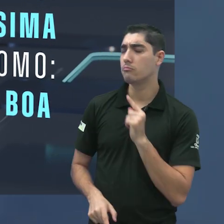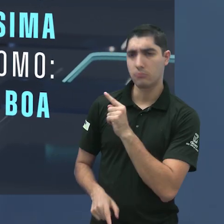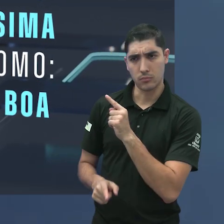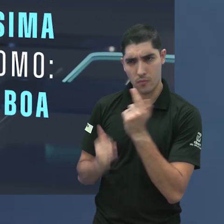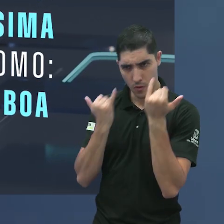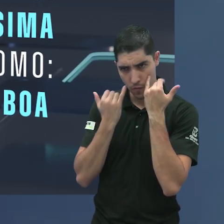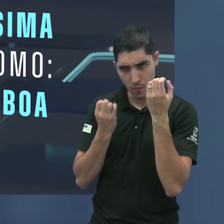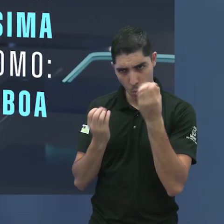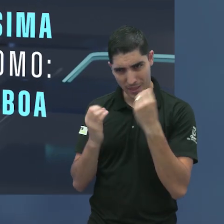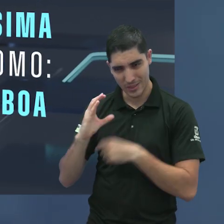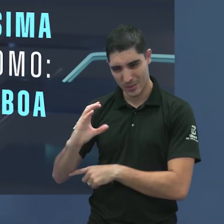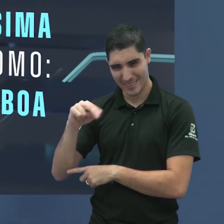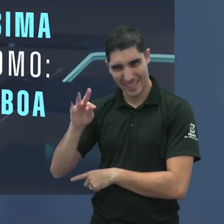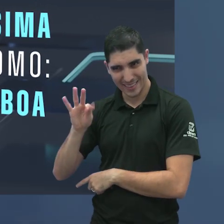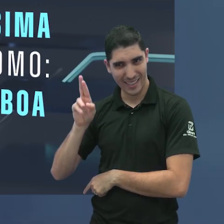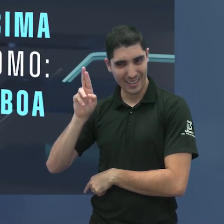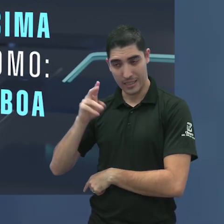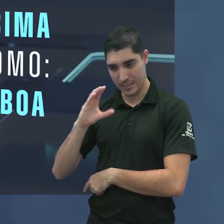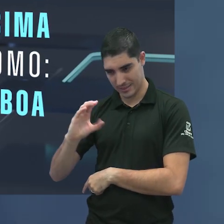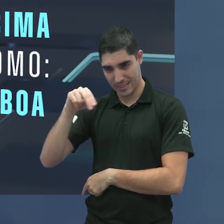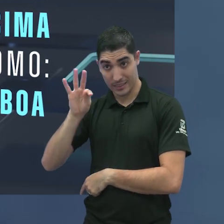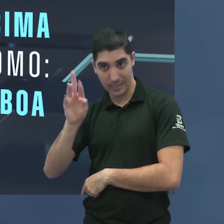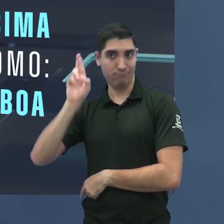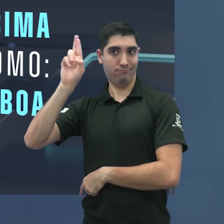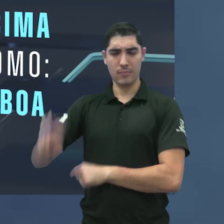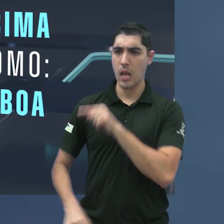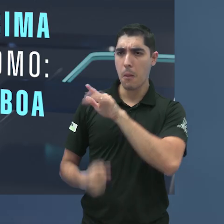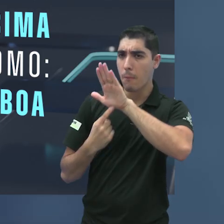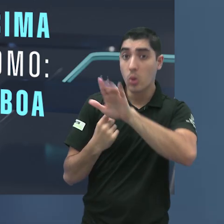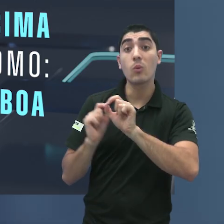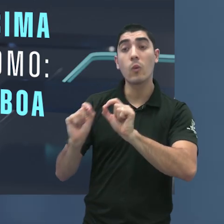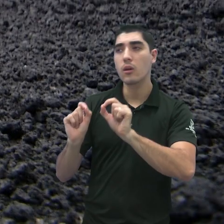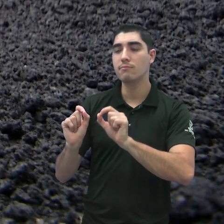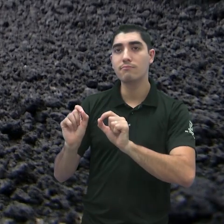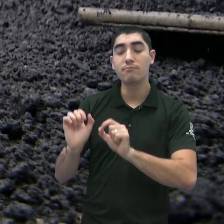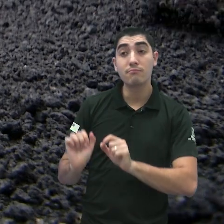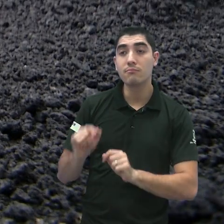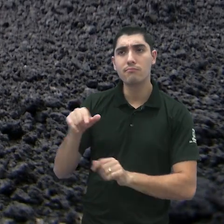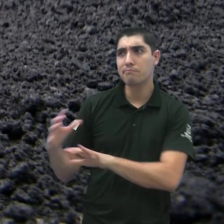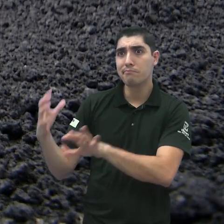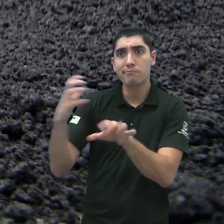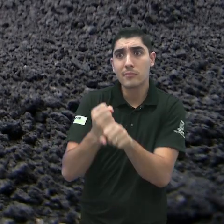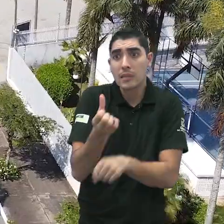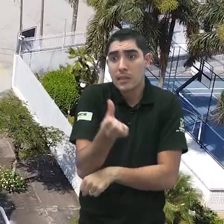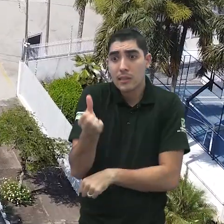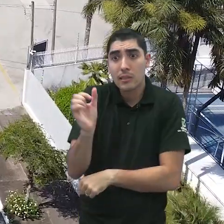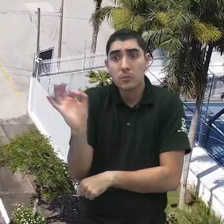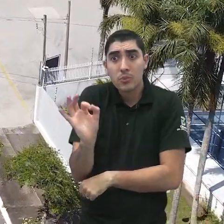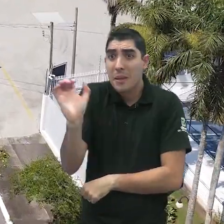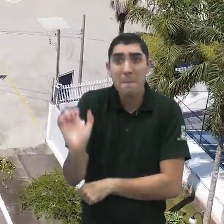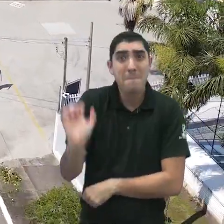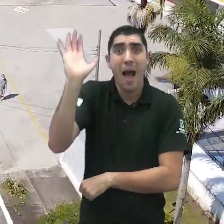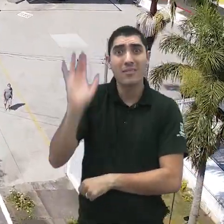da CNT mostra que mais de 2/3 das rodovias brasileiras têm problemas, né, a gente vê. E na